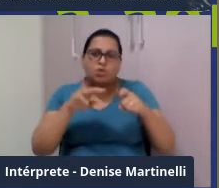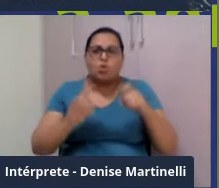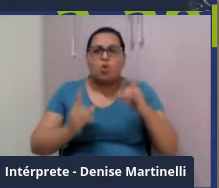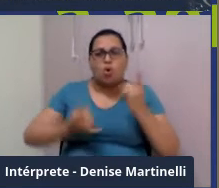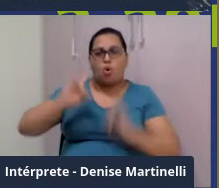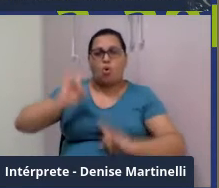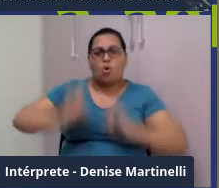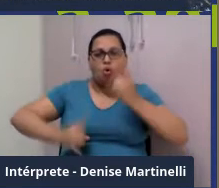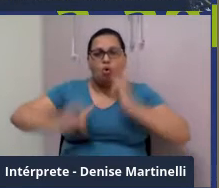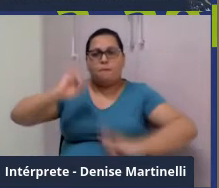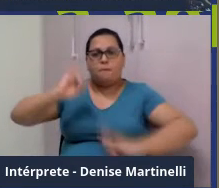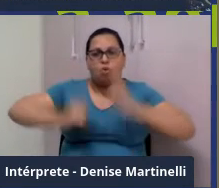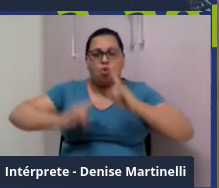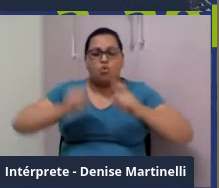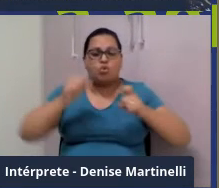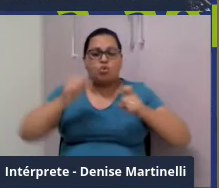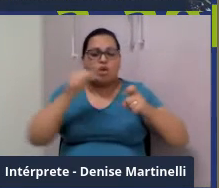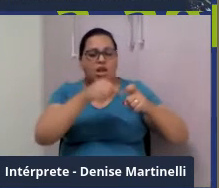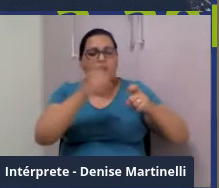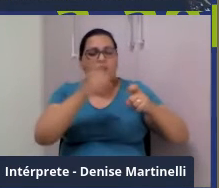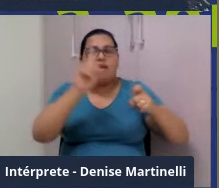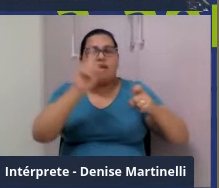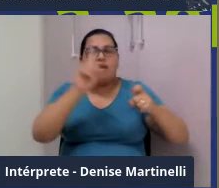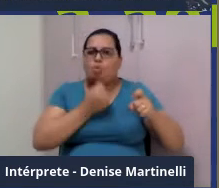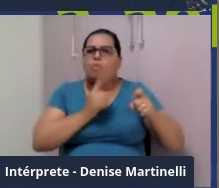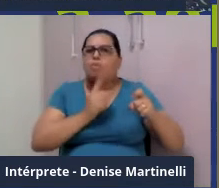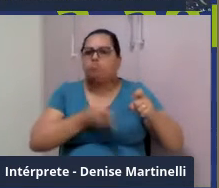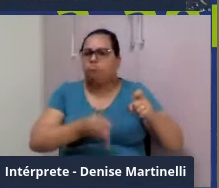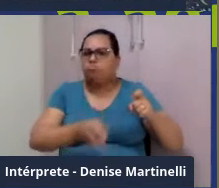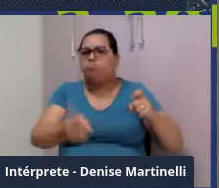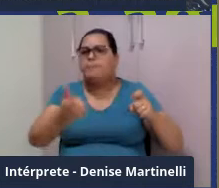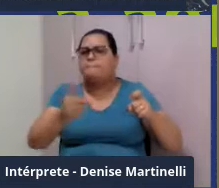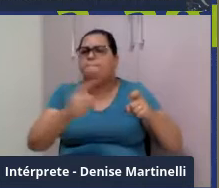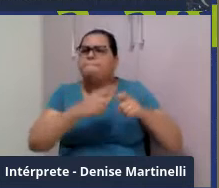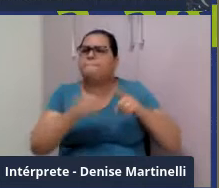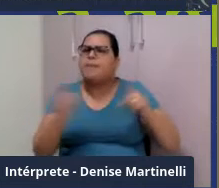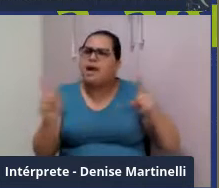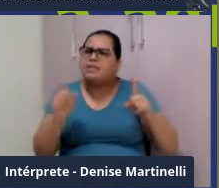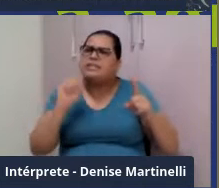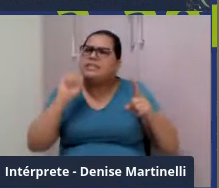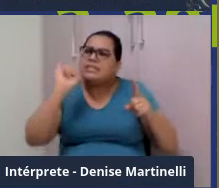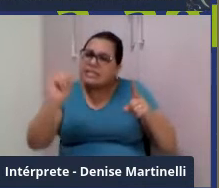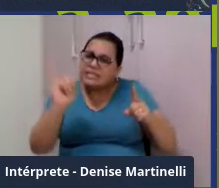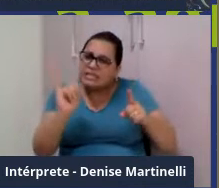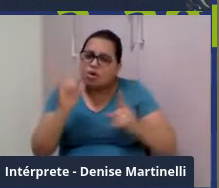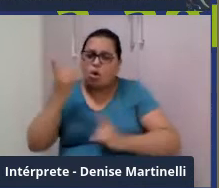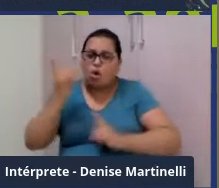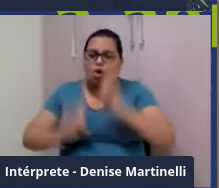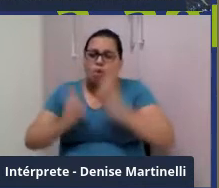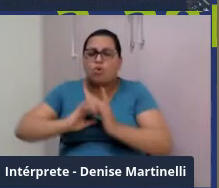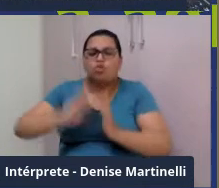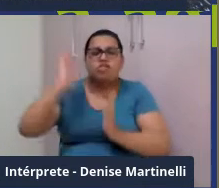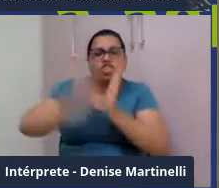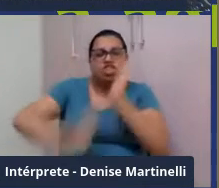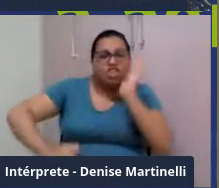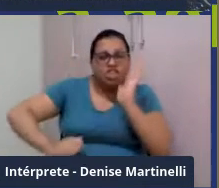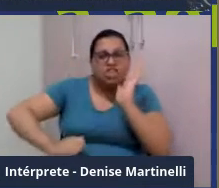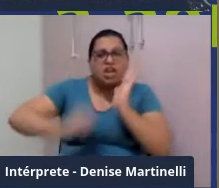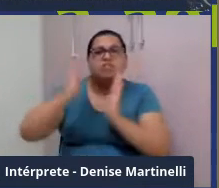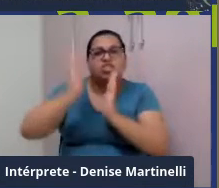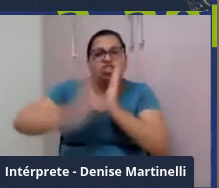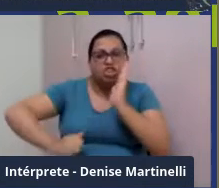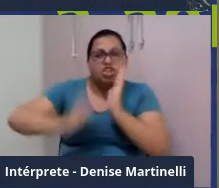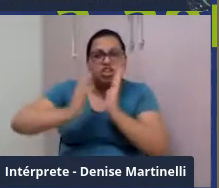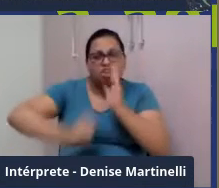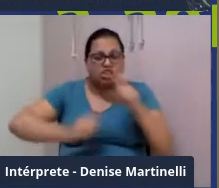de funcionar, ele pode parar de desenvolver as funções de macho e o testículo